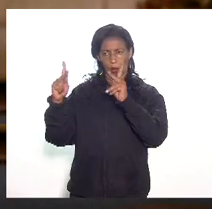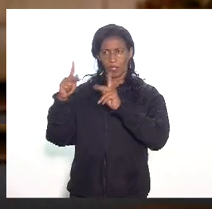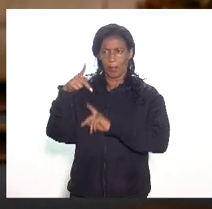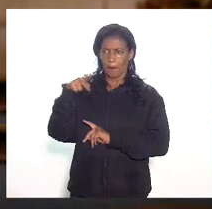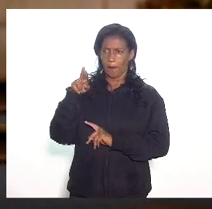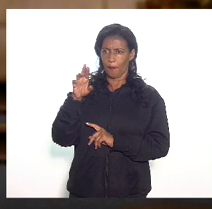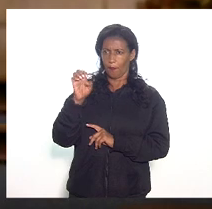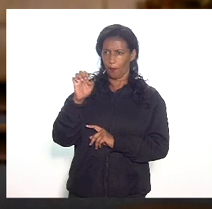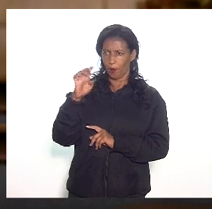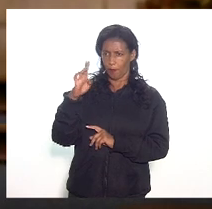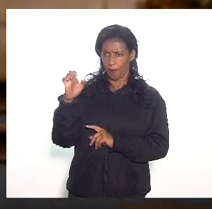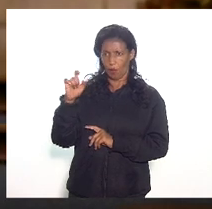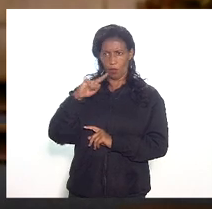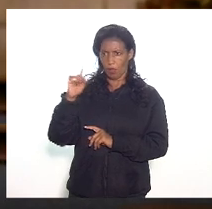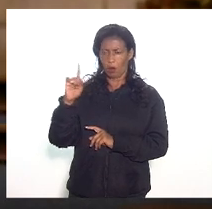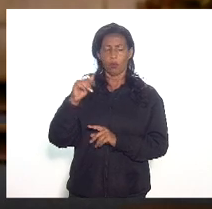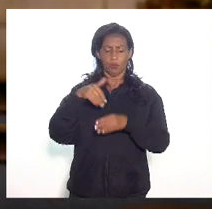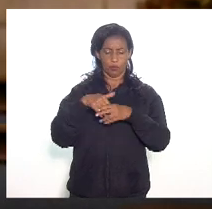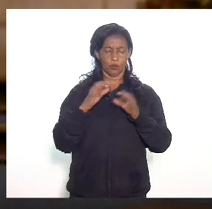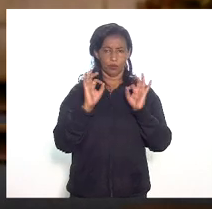não deputado Gustavo Schmidt